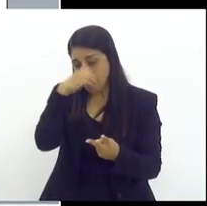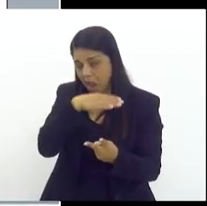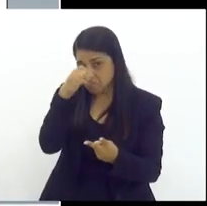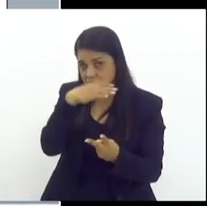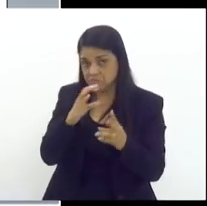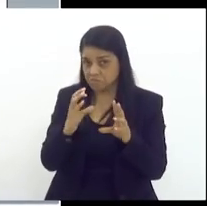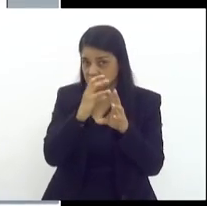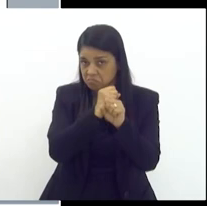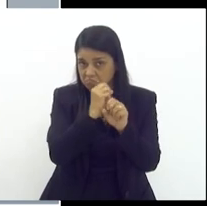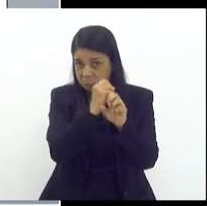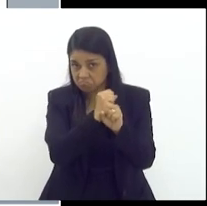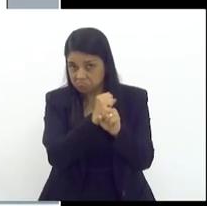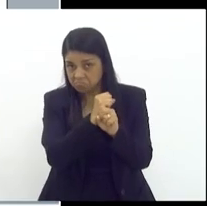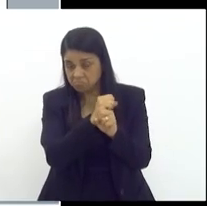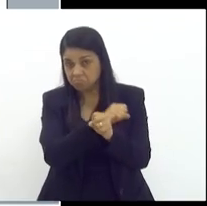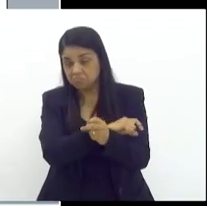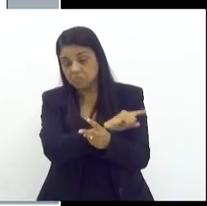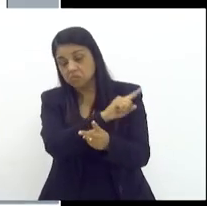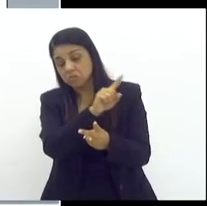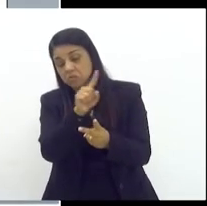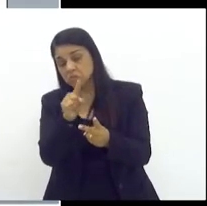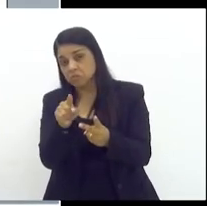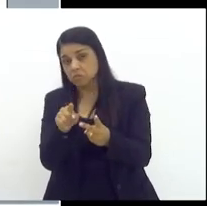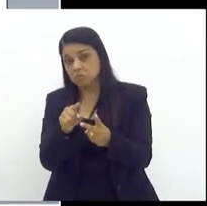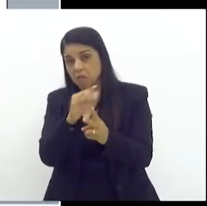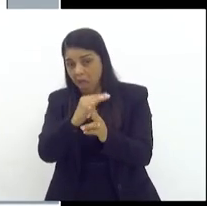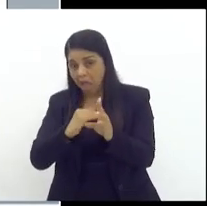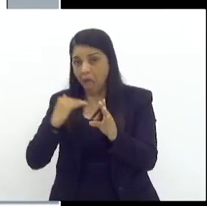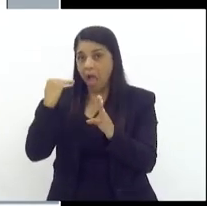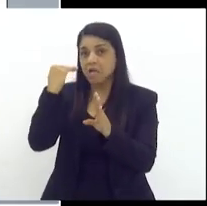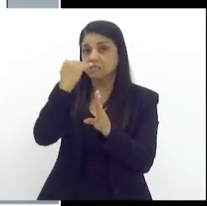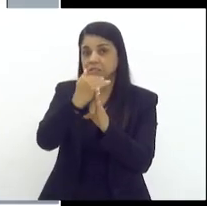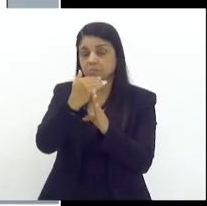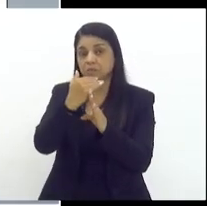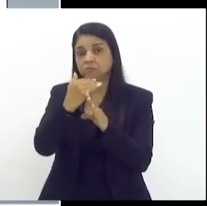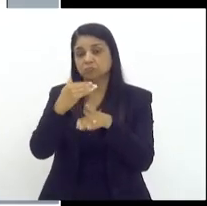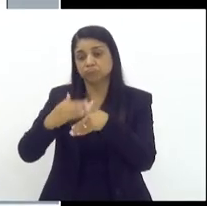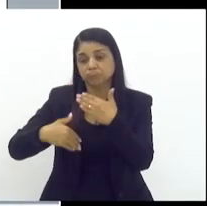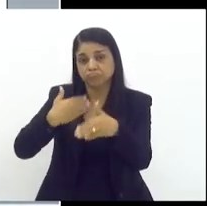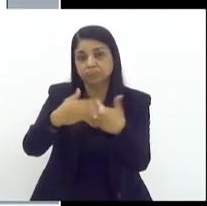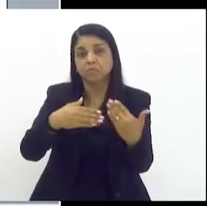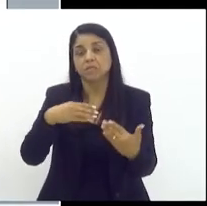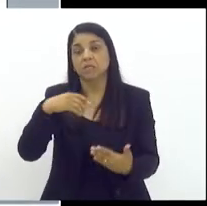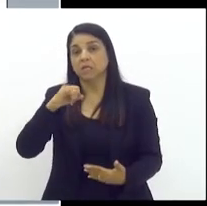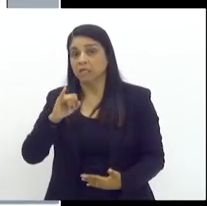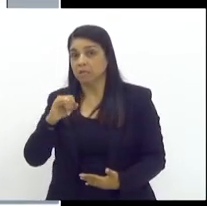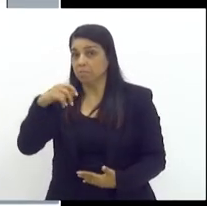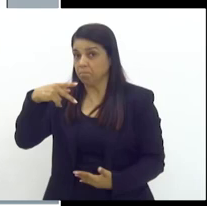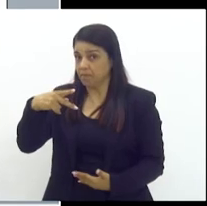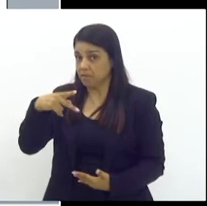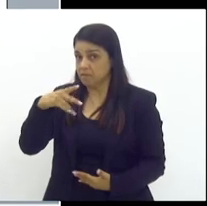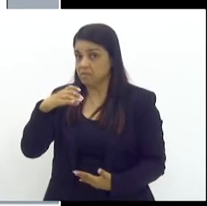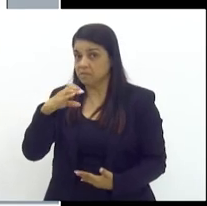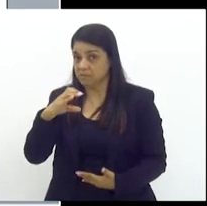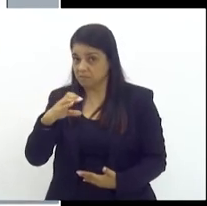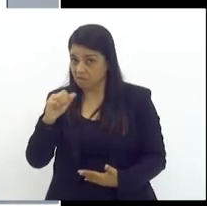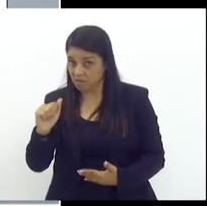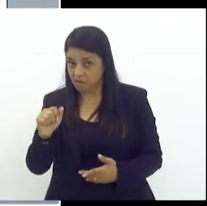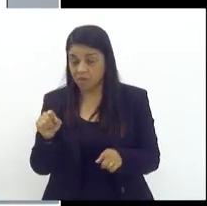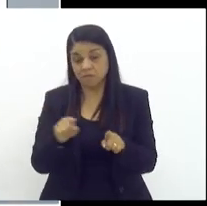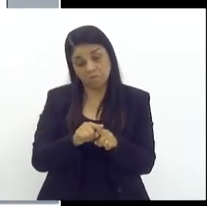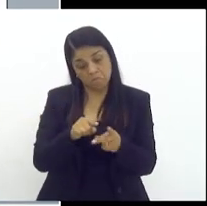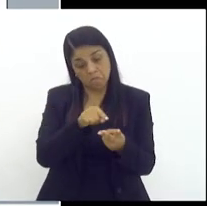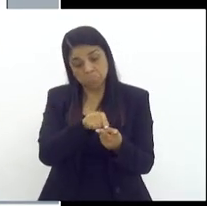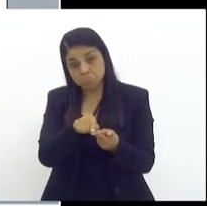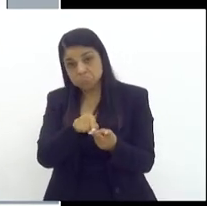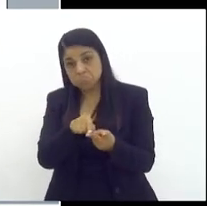acima do crescimento do IPCA da última mas também pode fazer uma benécia